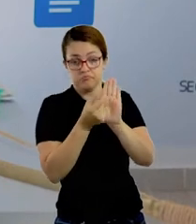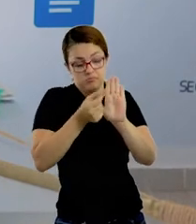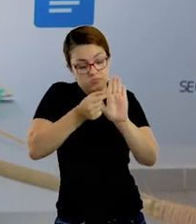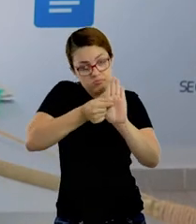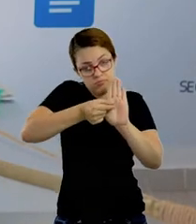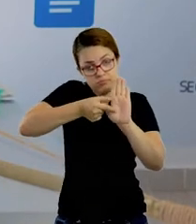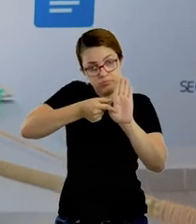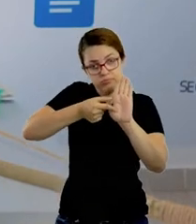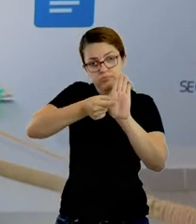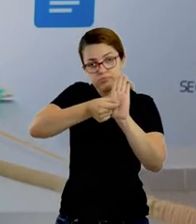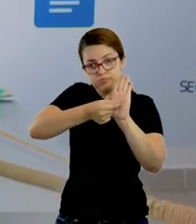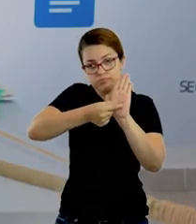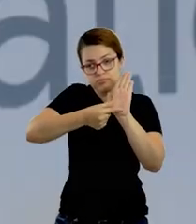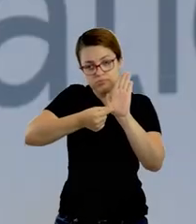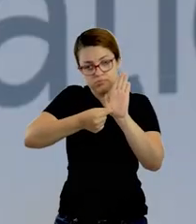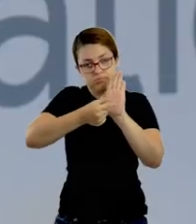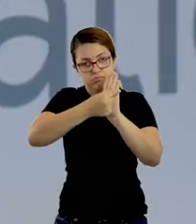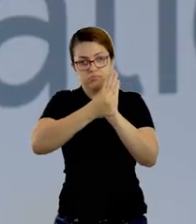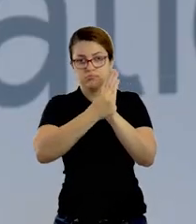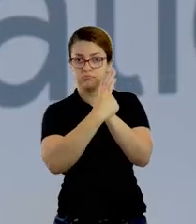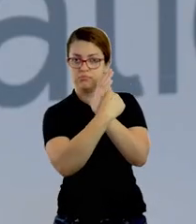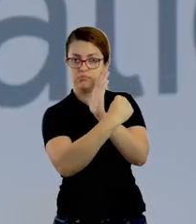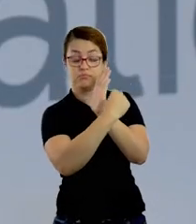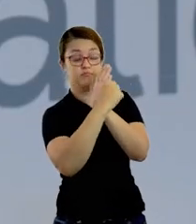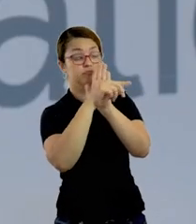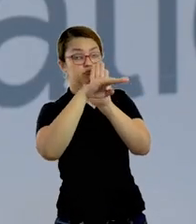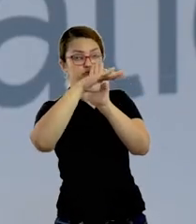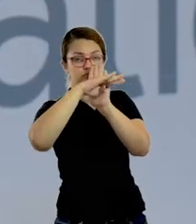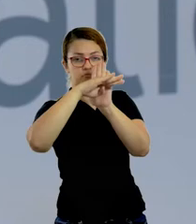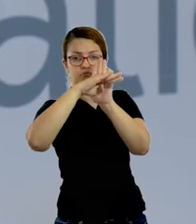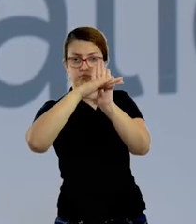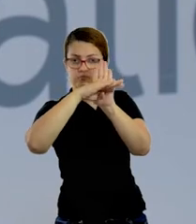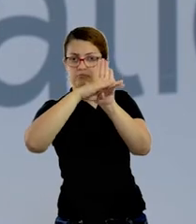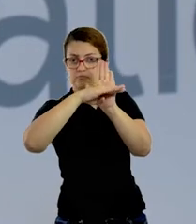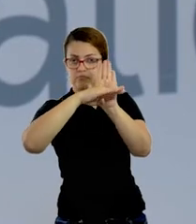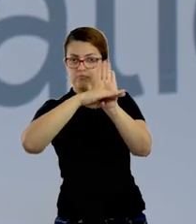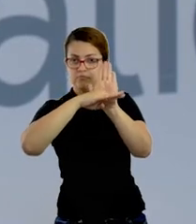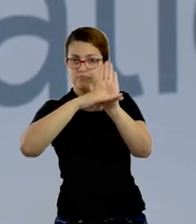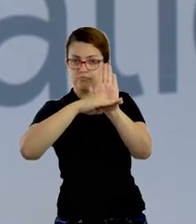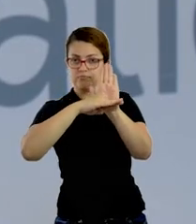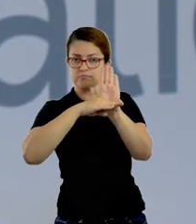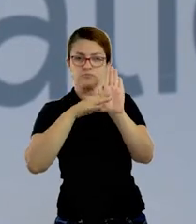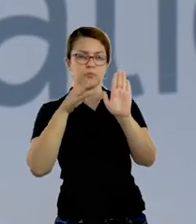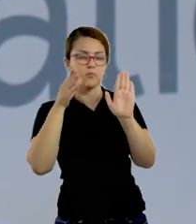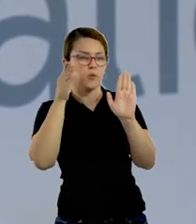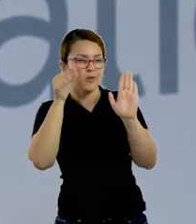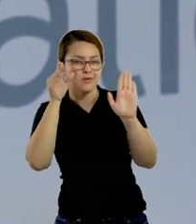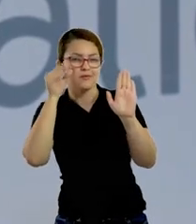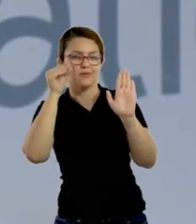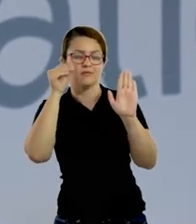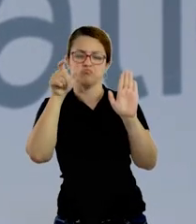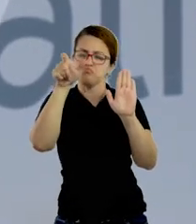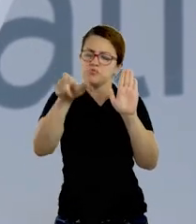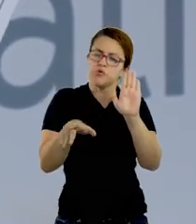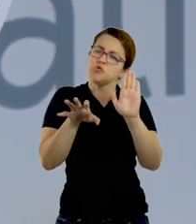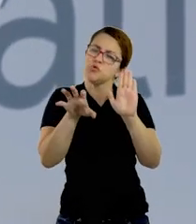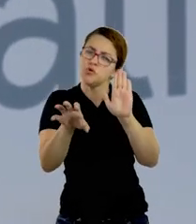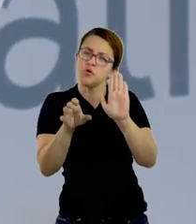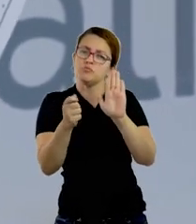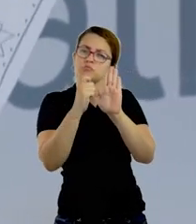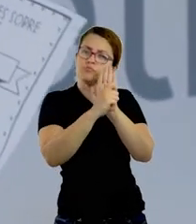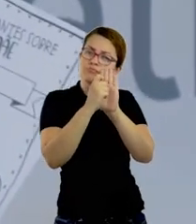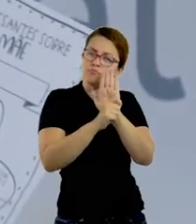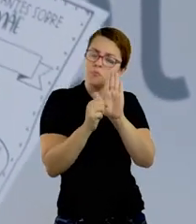vai fazer algumas linhas. Você vai preencher todas as pétalas, escrevendo coisas interessantes sobre a pessoa.